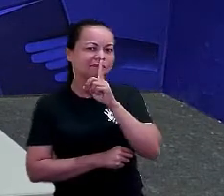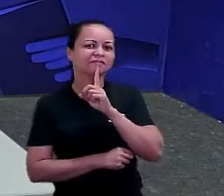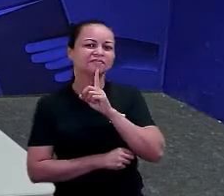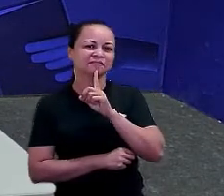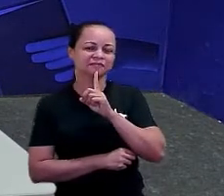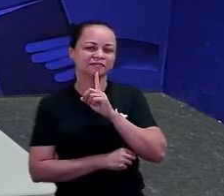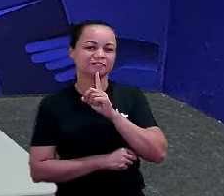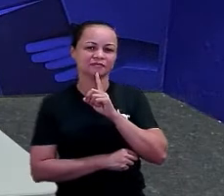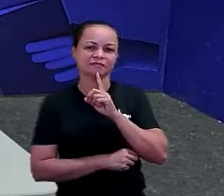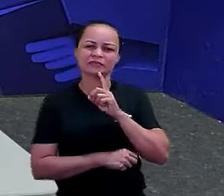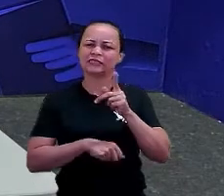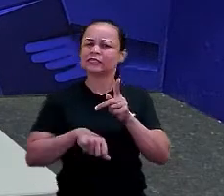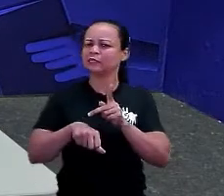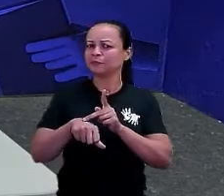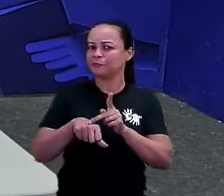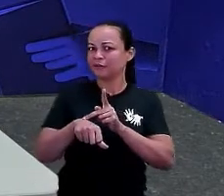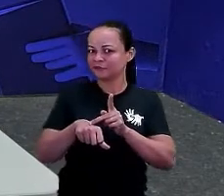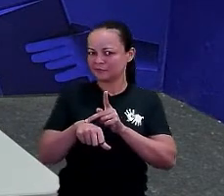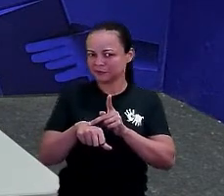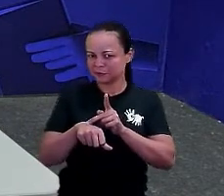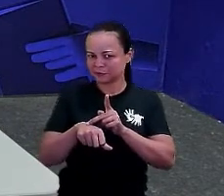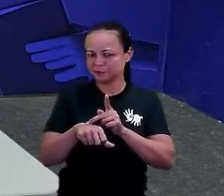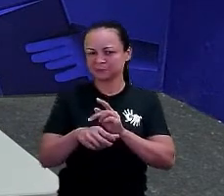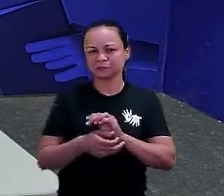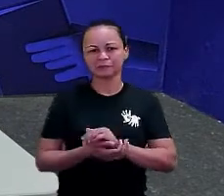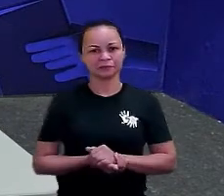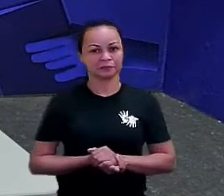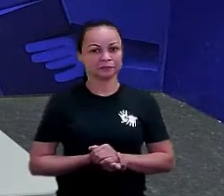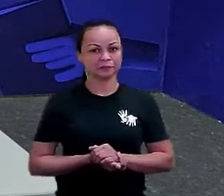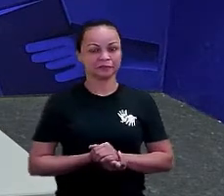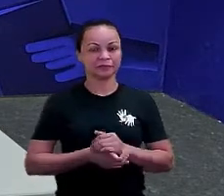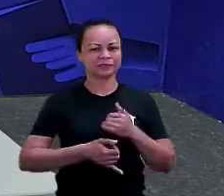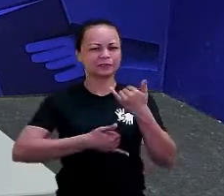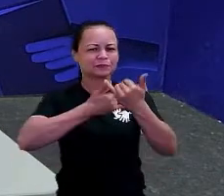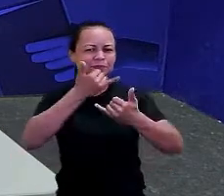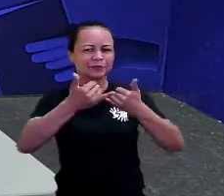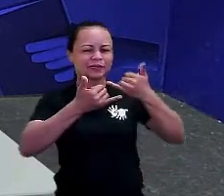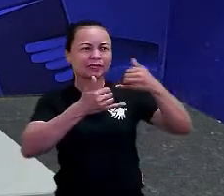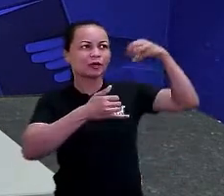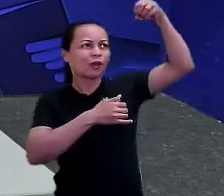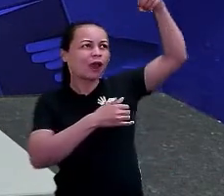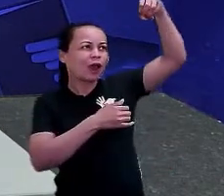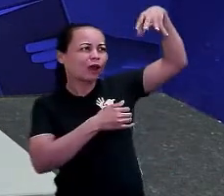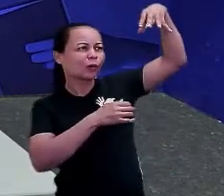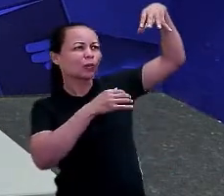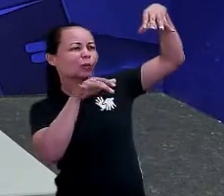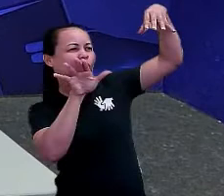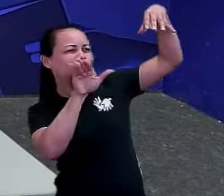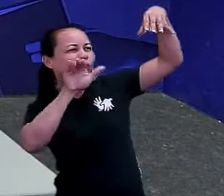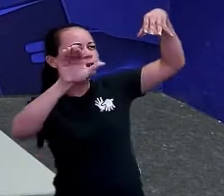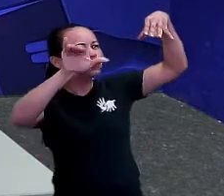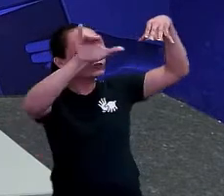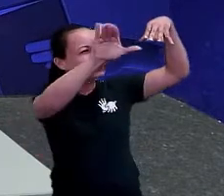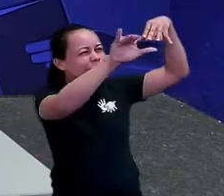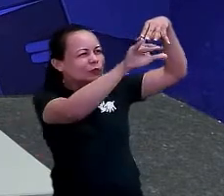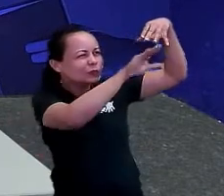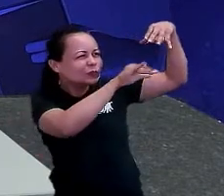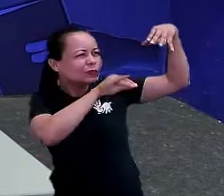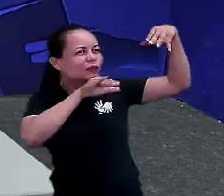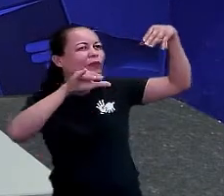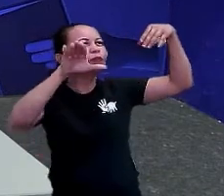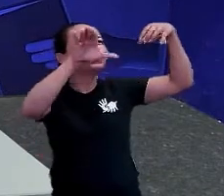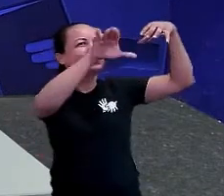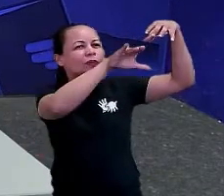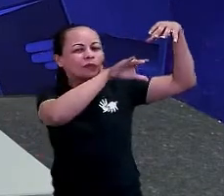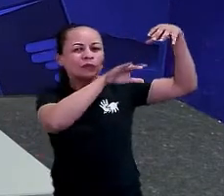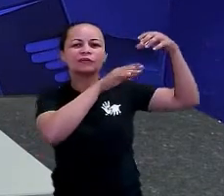amarelas e pretas brincam na luz, as belas borboletas.